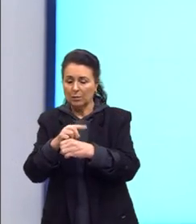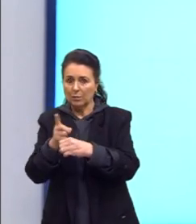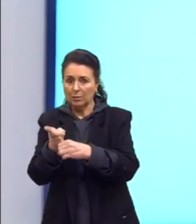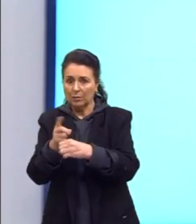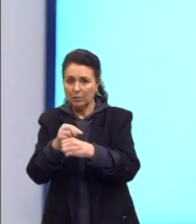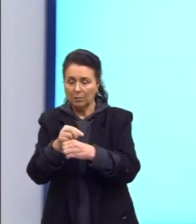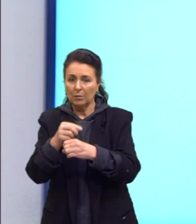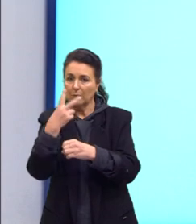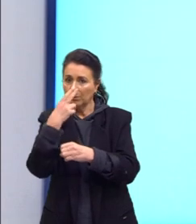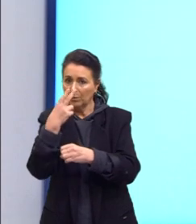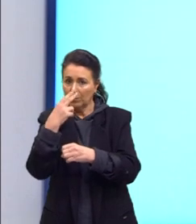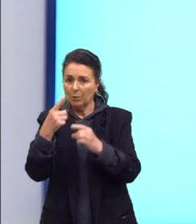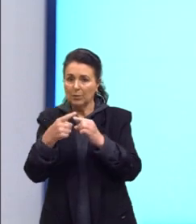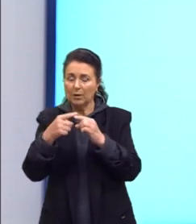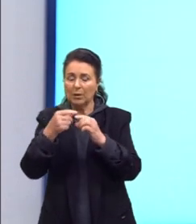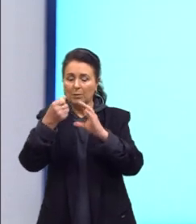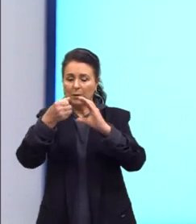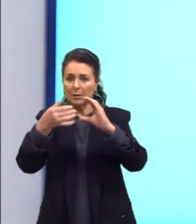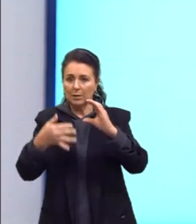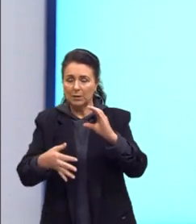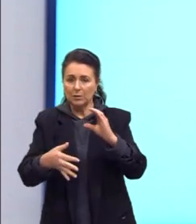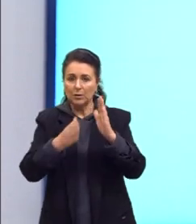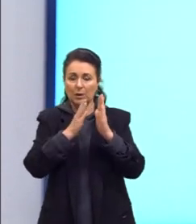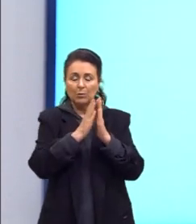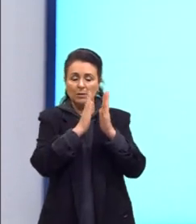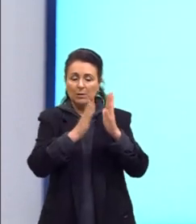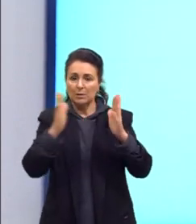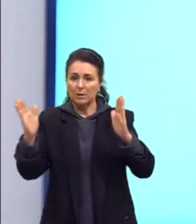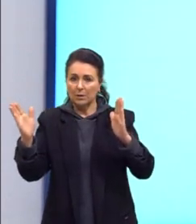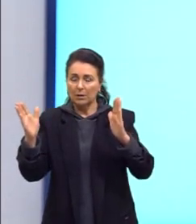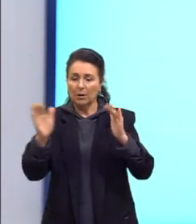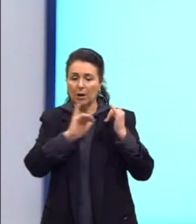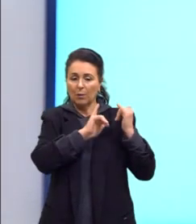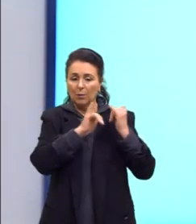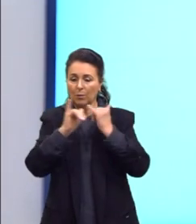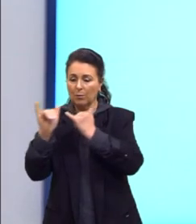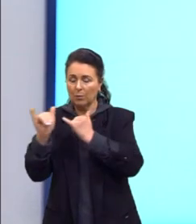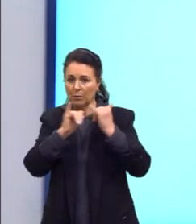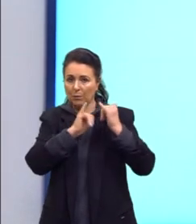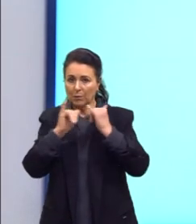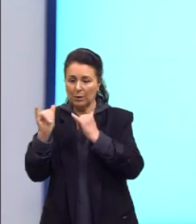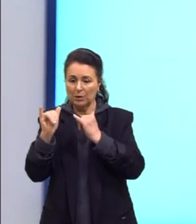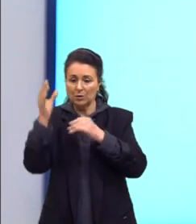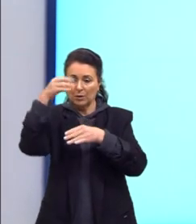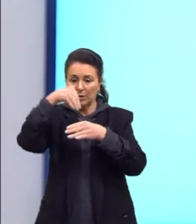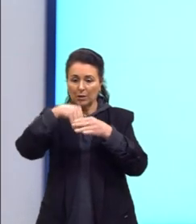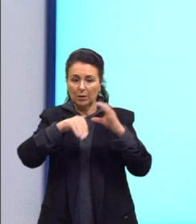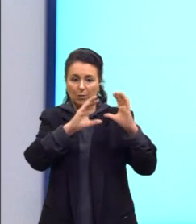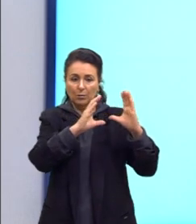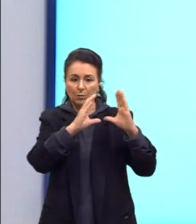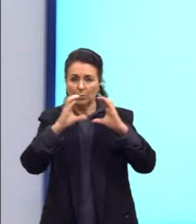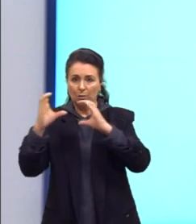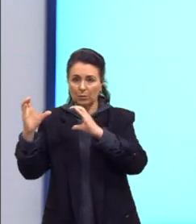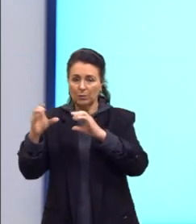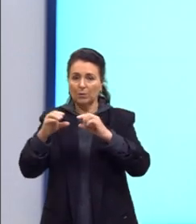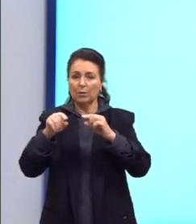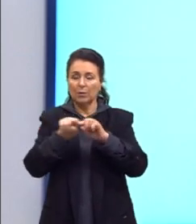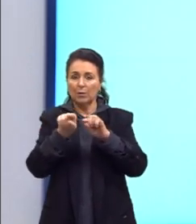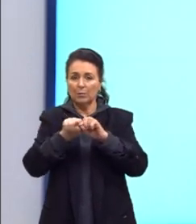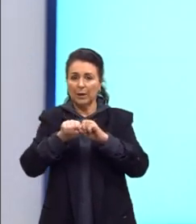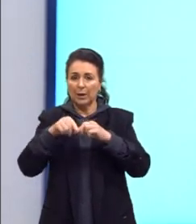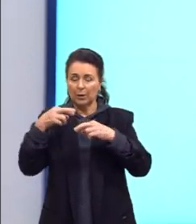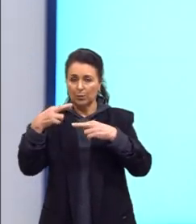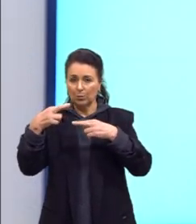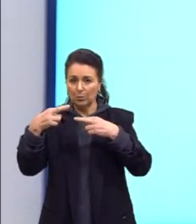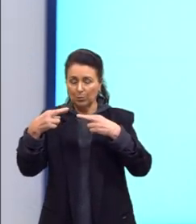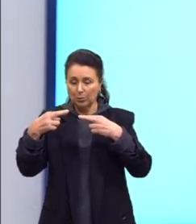uma característica então do circuito em série né a corrente que passa pelo circuito ela é e pelos resistores é